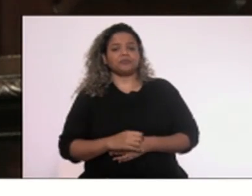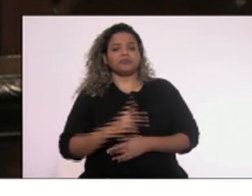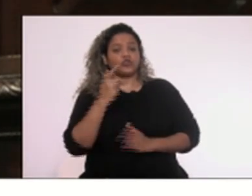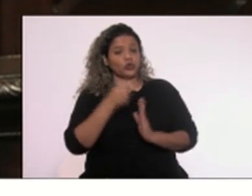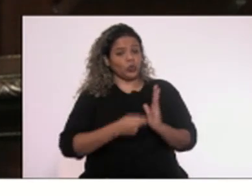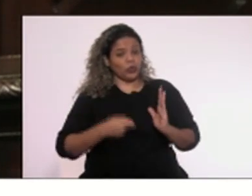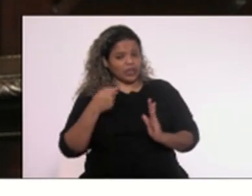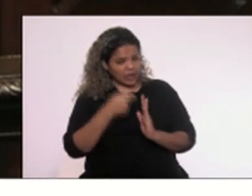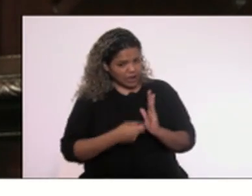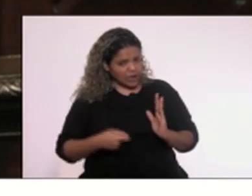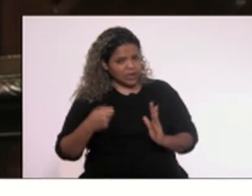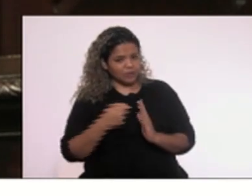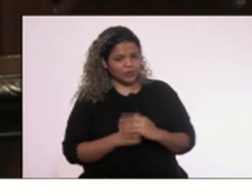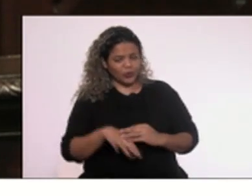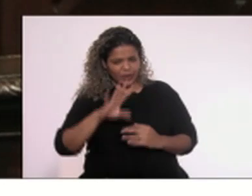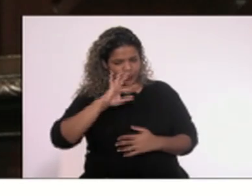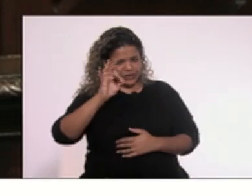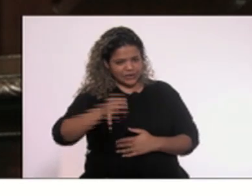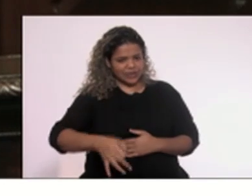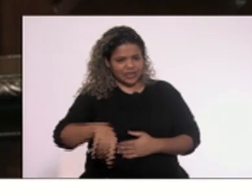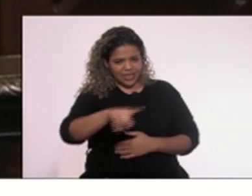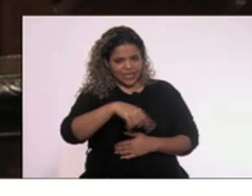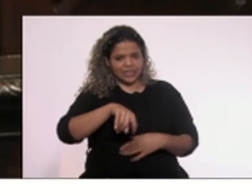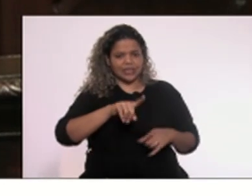lutamos, eu tenho certeza que ele também,